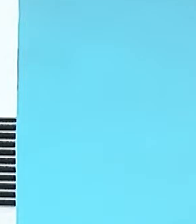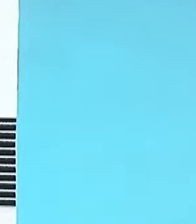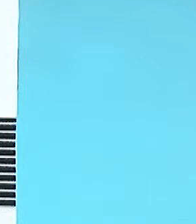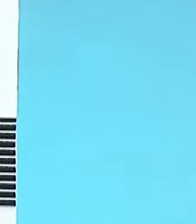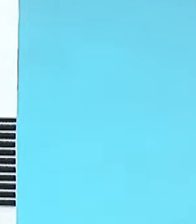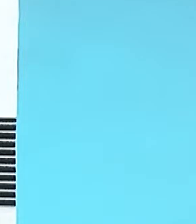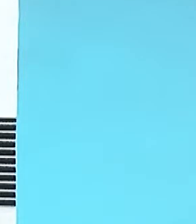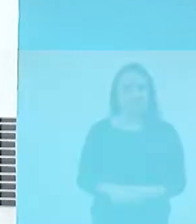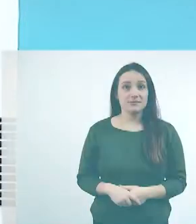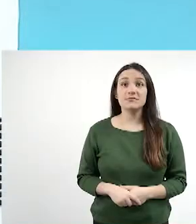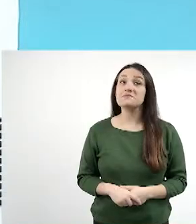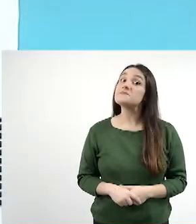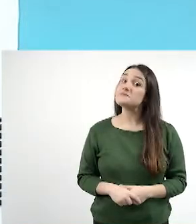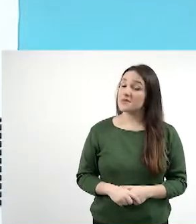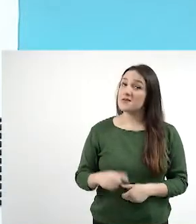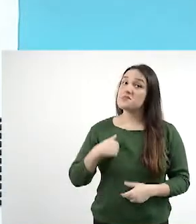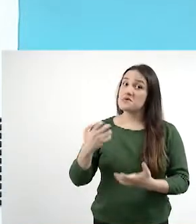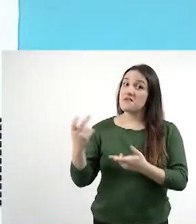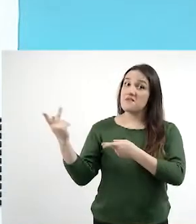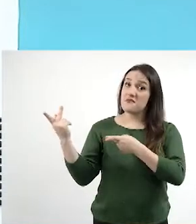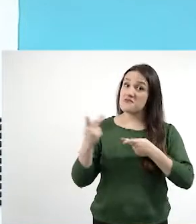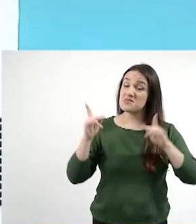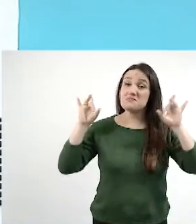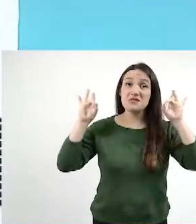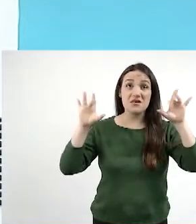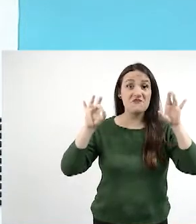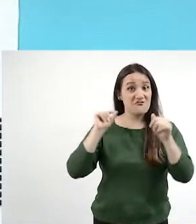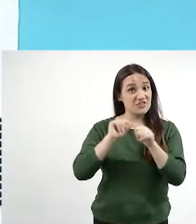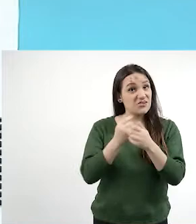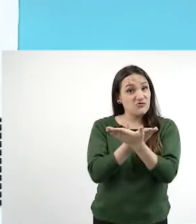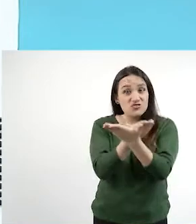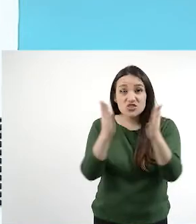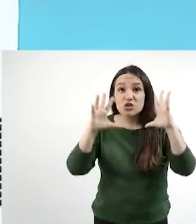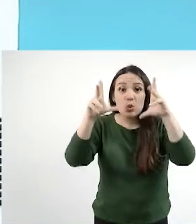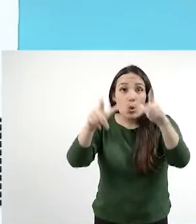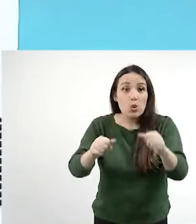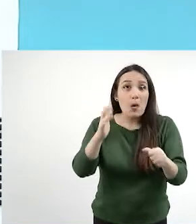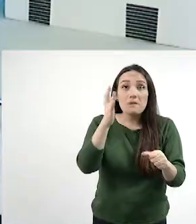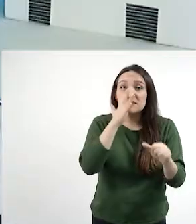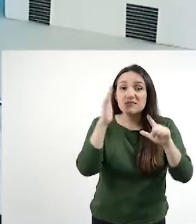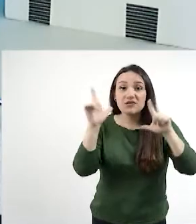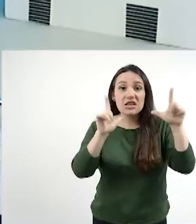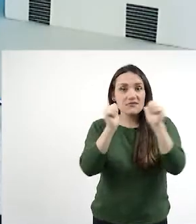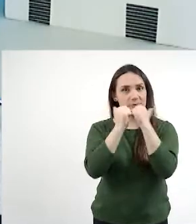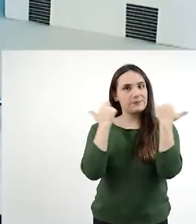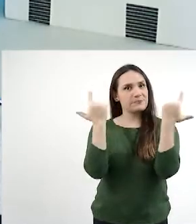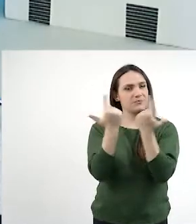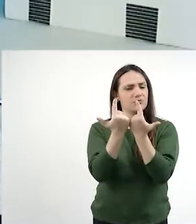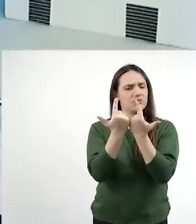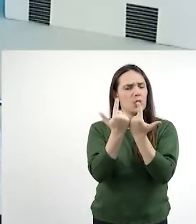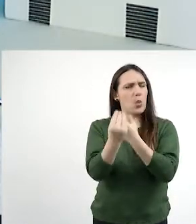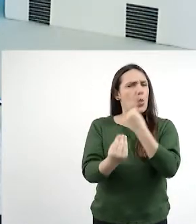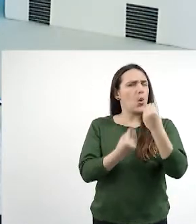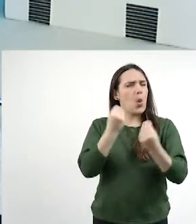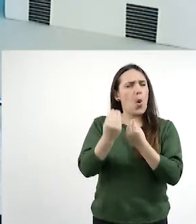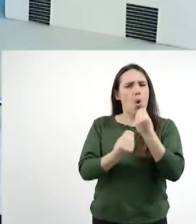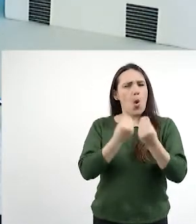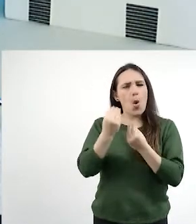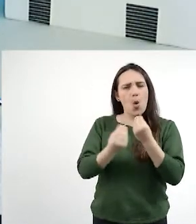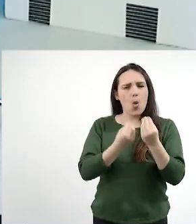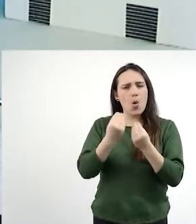Muito bem, quero fazer um convite muito especial aos nossos queridos telespectadores da TV Assembleia. Os efeitos da pandemia